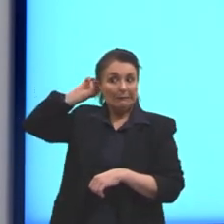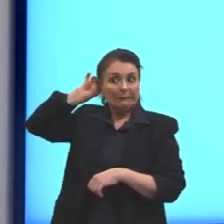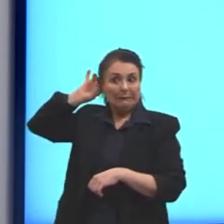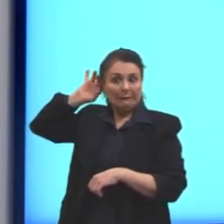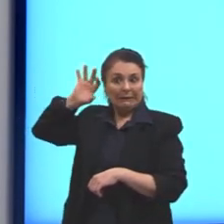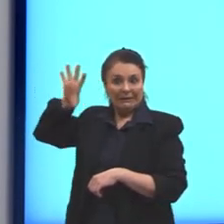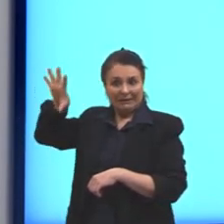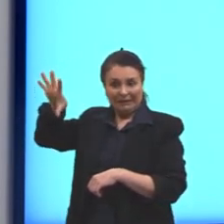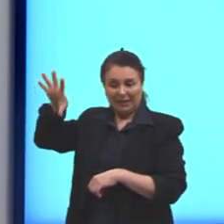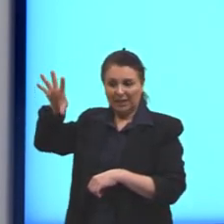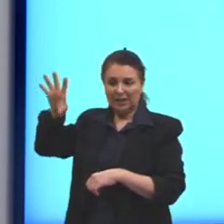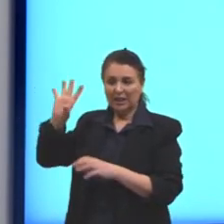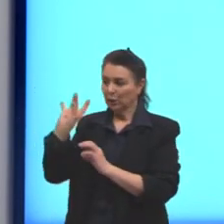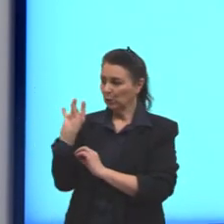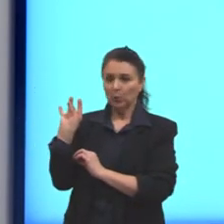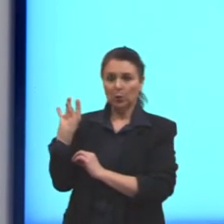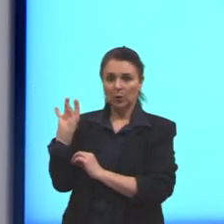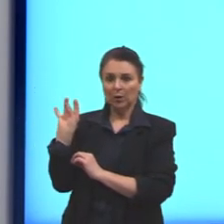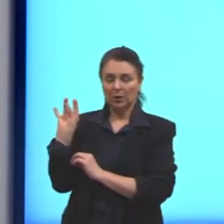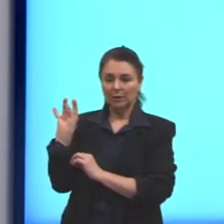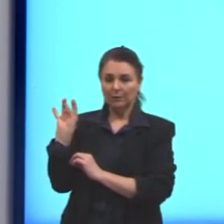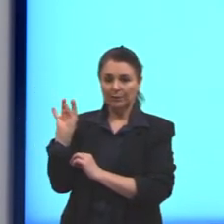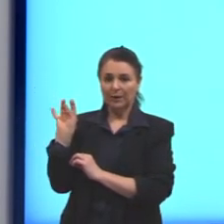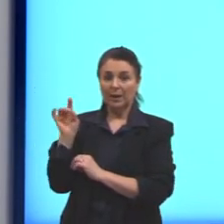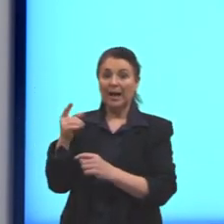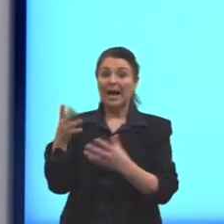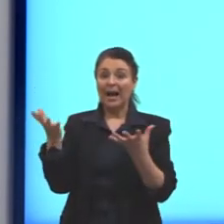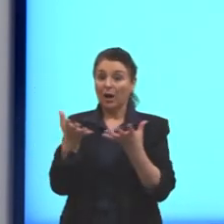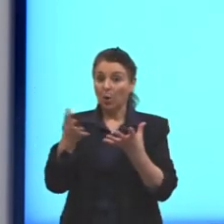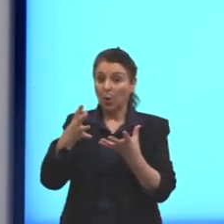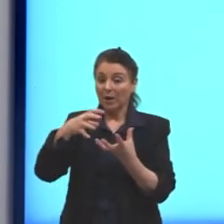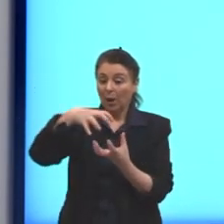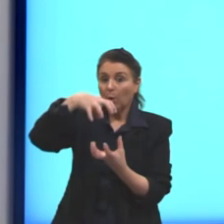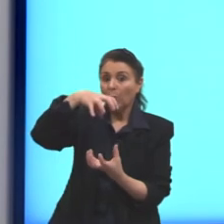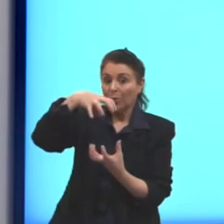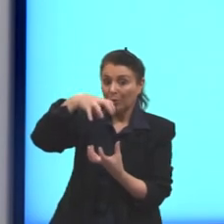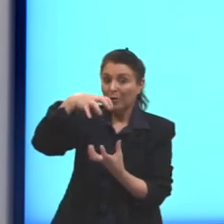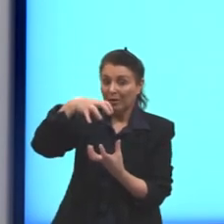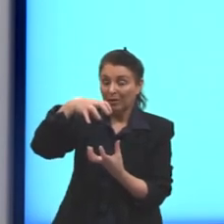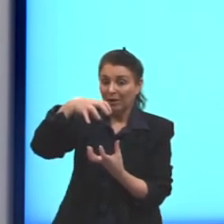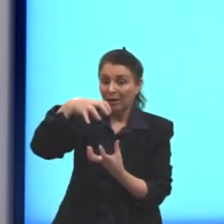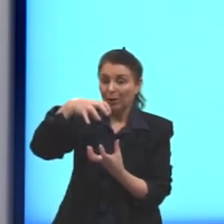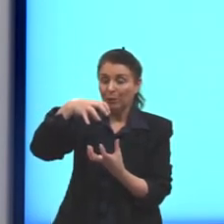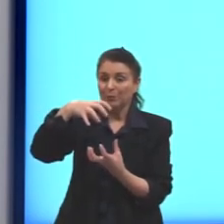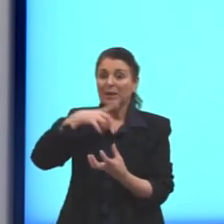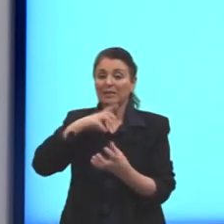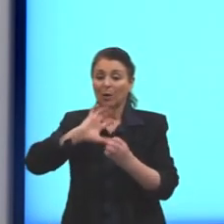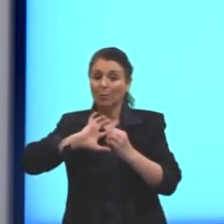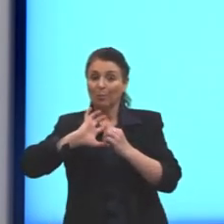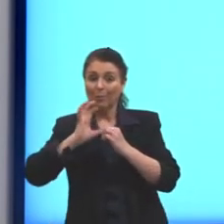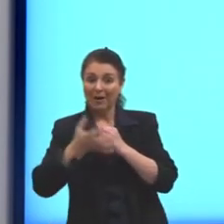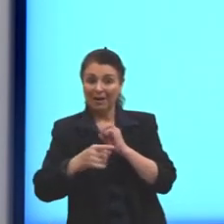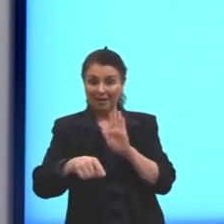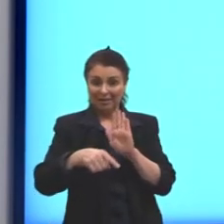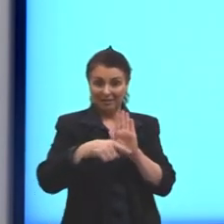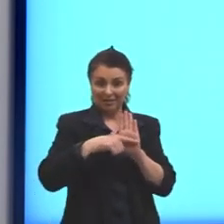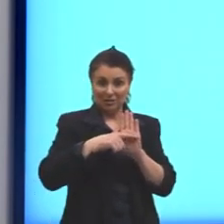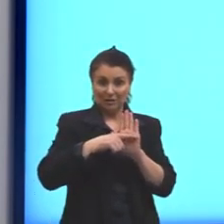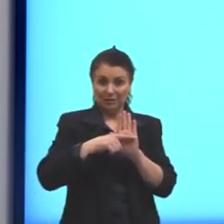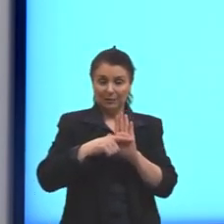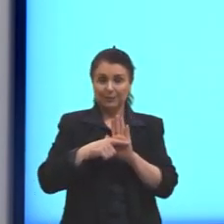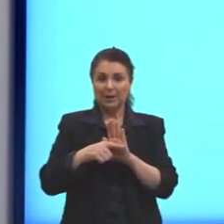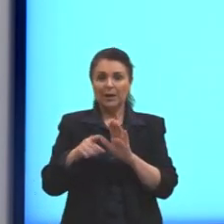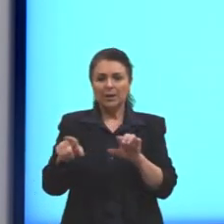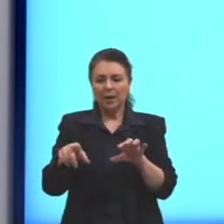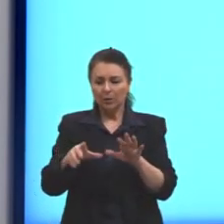E aí a gente pega nesse balão tá carregado negativamente e chega próximo né de uma latinha por exemplo e